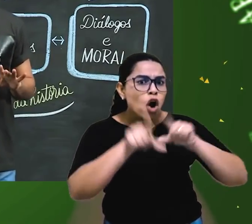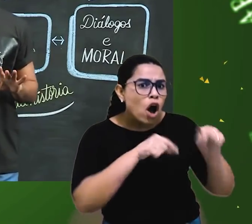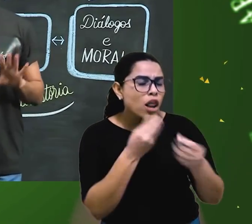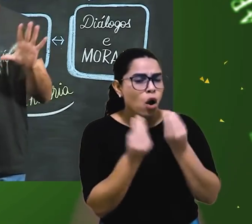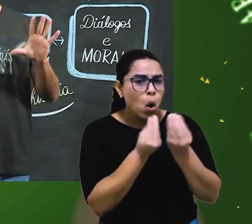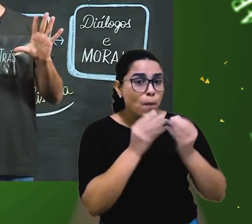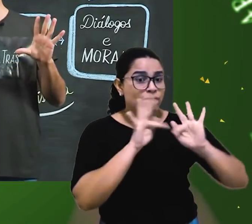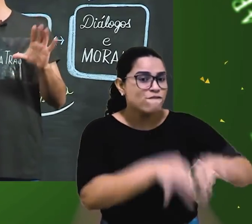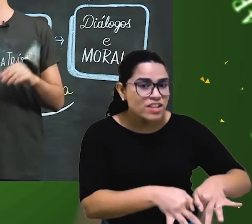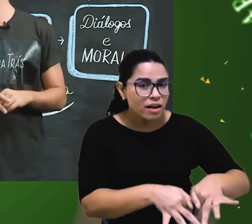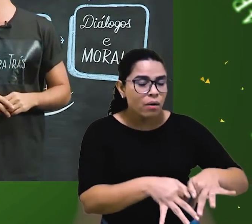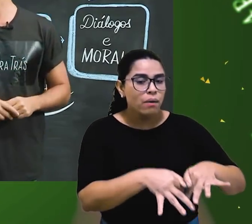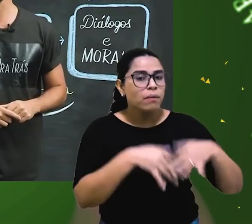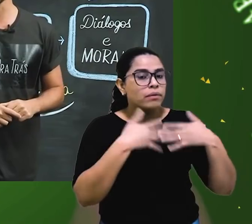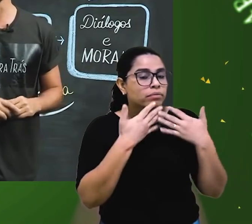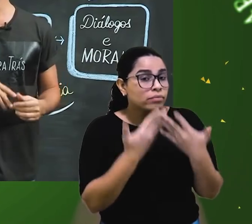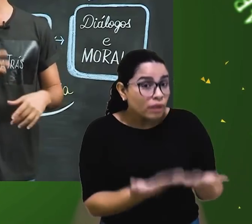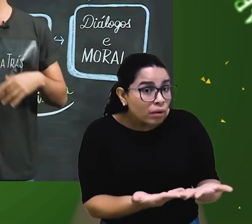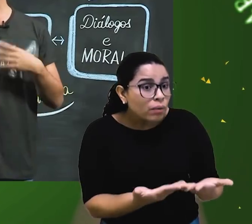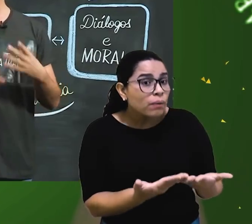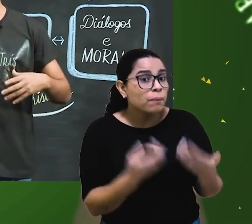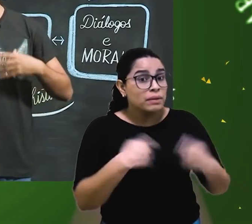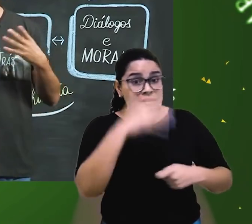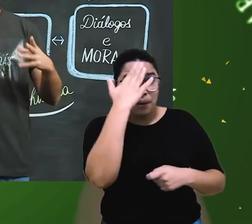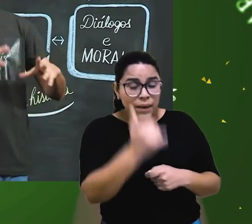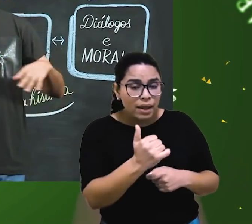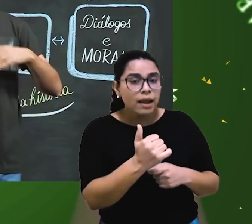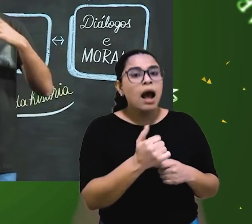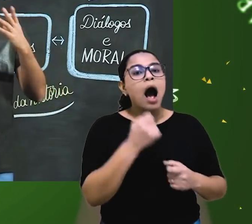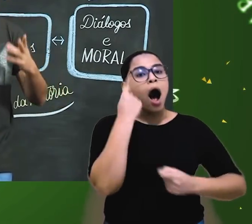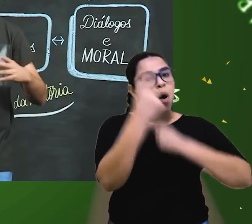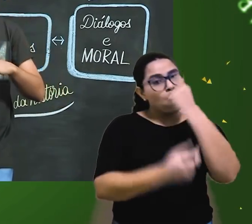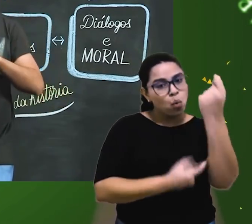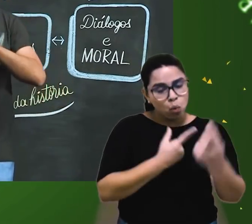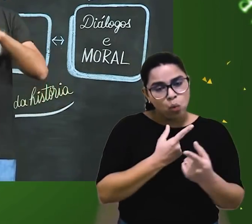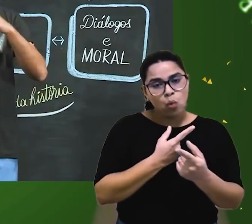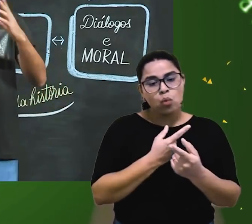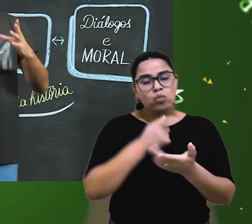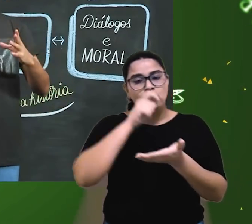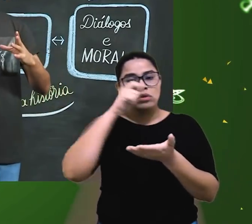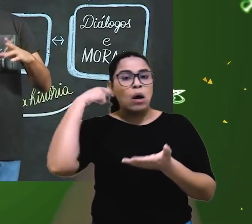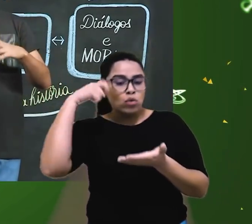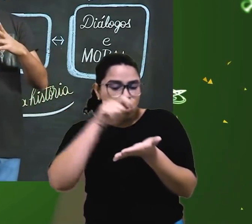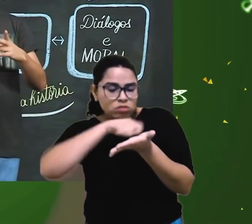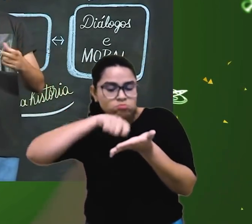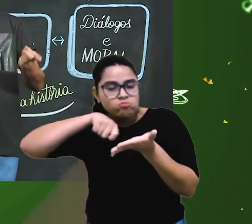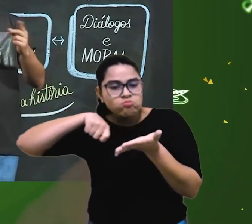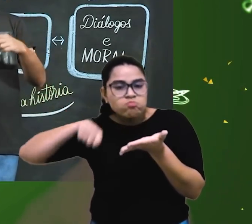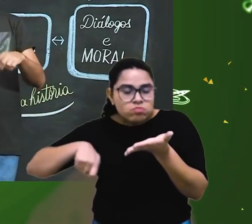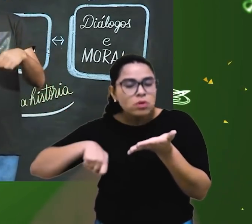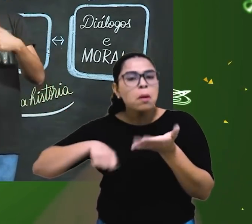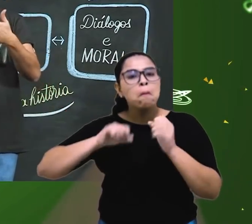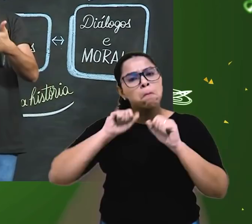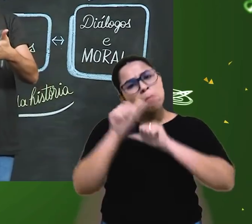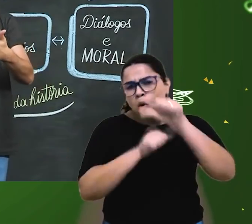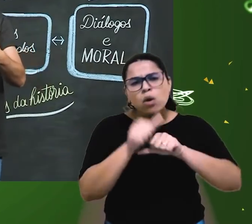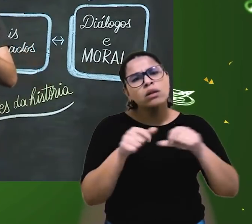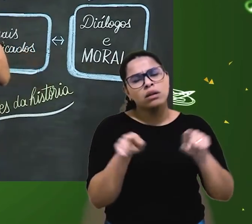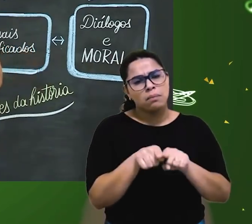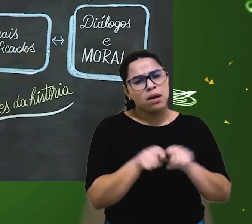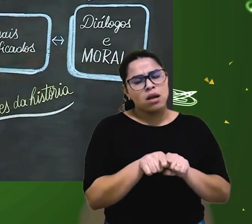habilidade de fugir à regra, de fugir ao óbvio e de mostrar que a narração pode nos provocar diversas situações e emoções, inclusive